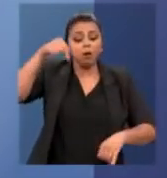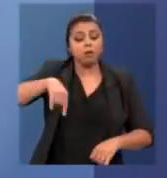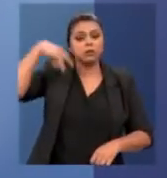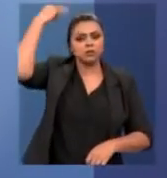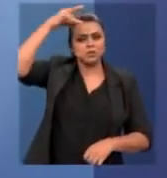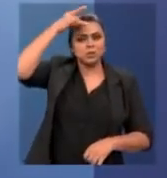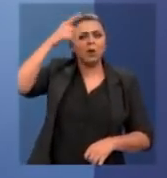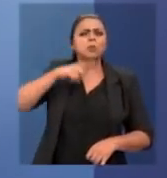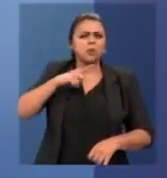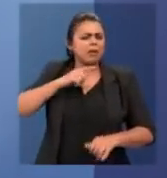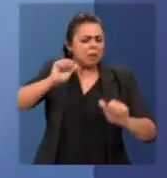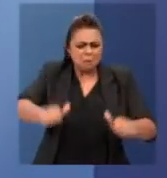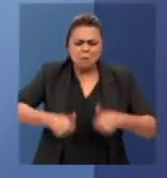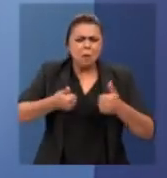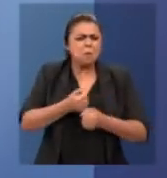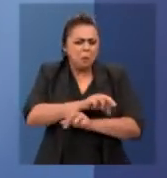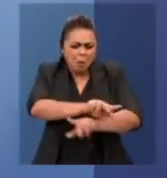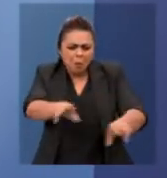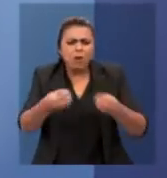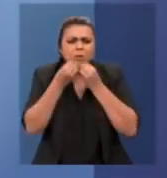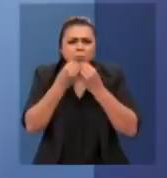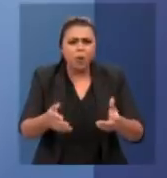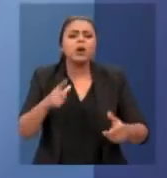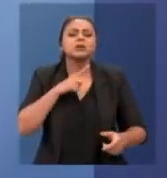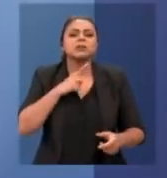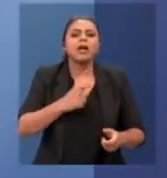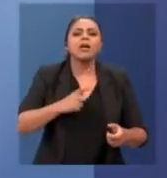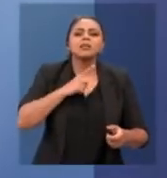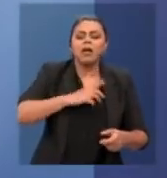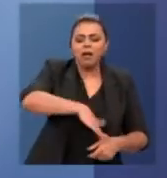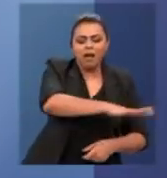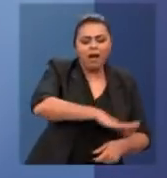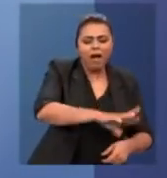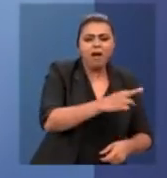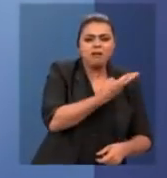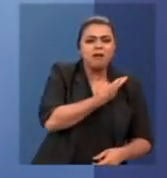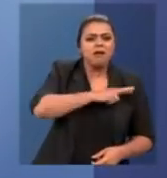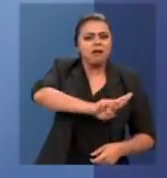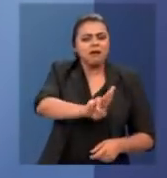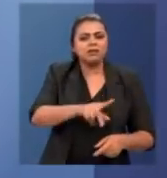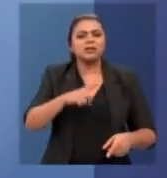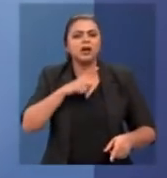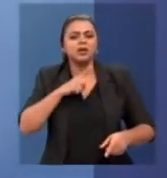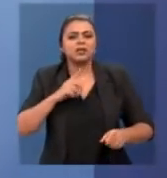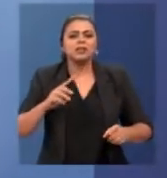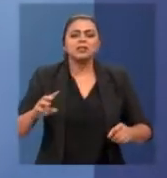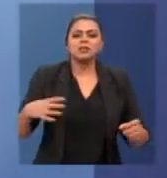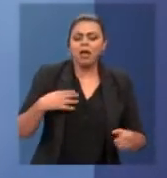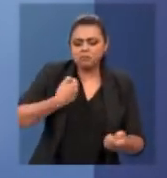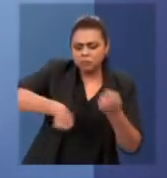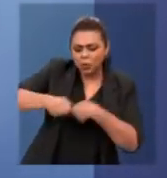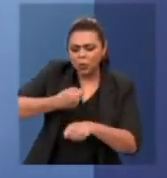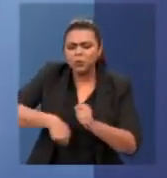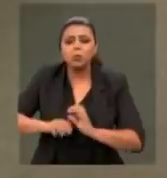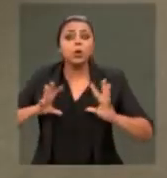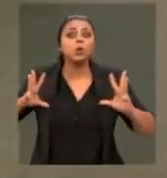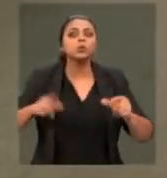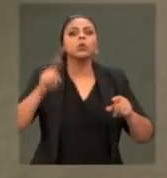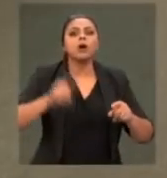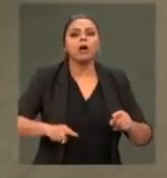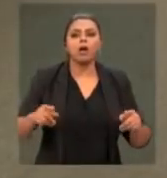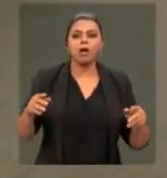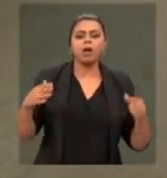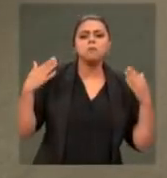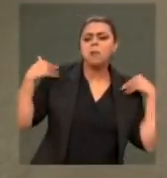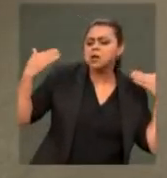para trazer as pessoas para cá turismo de negócio religião a passeio visita e puré forma turismo e